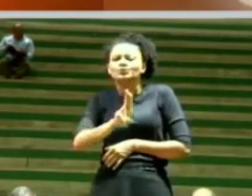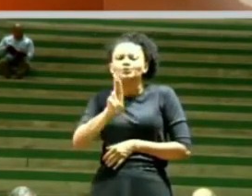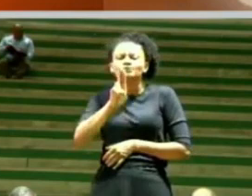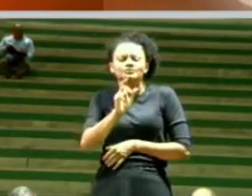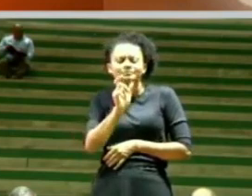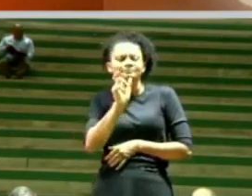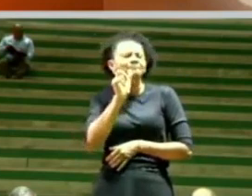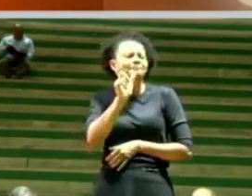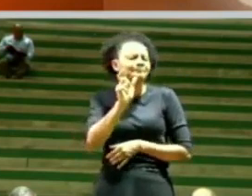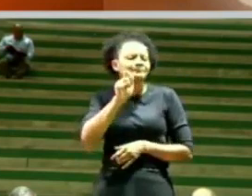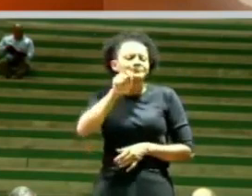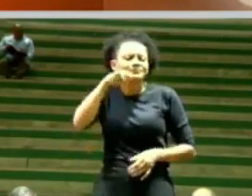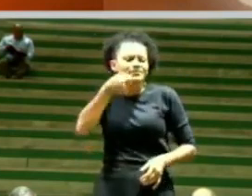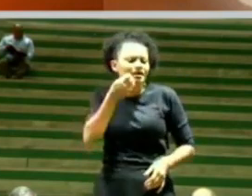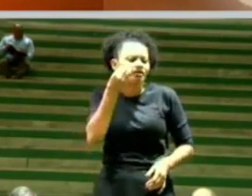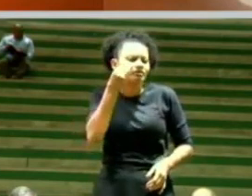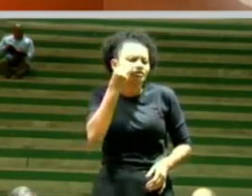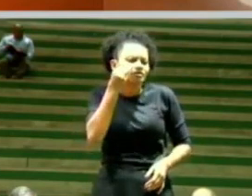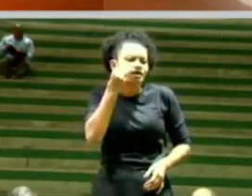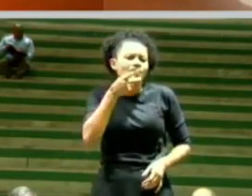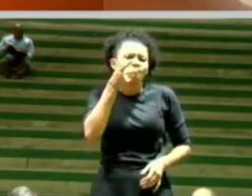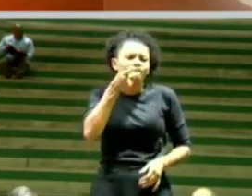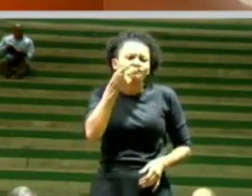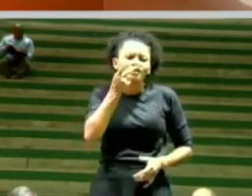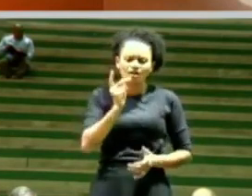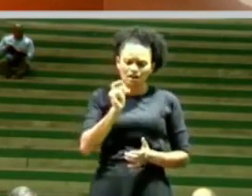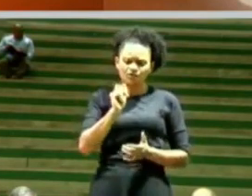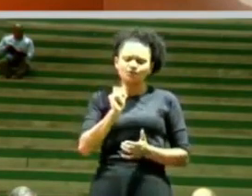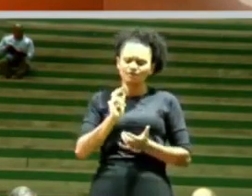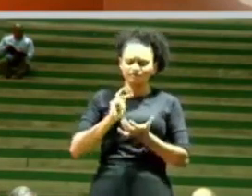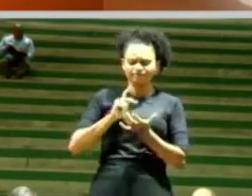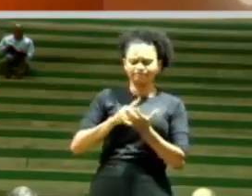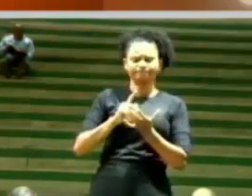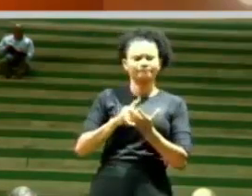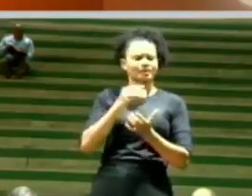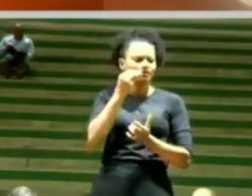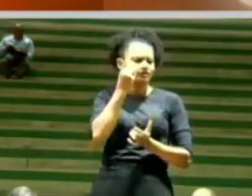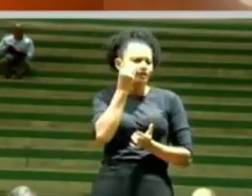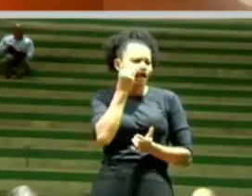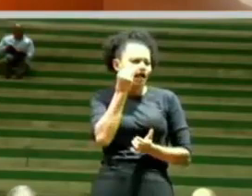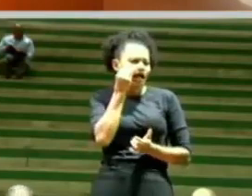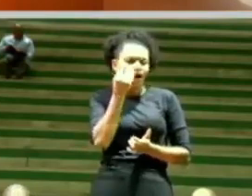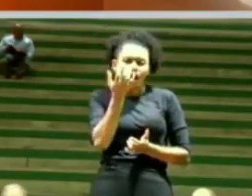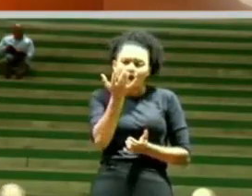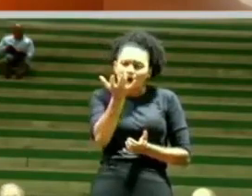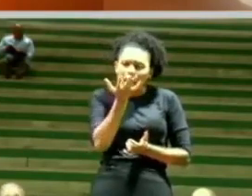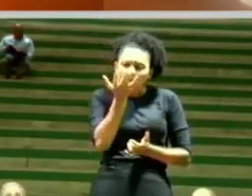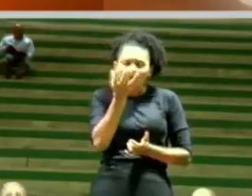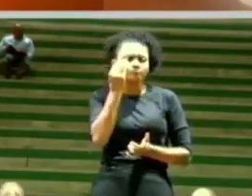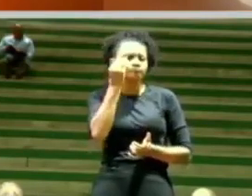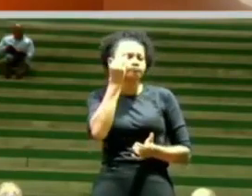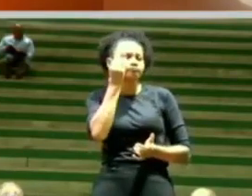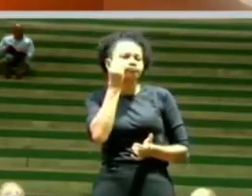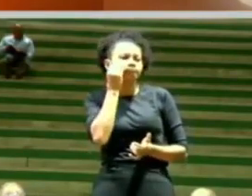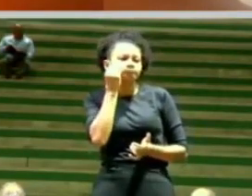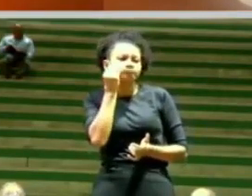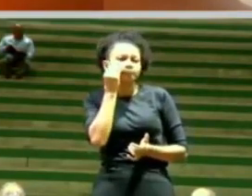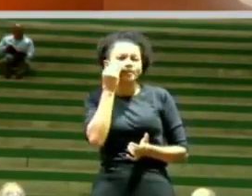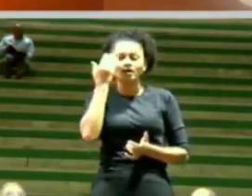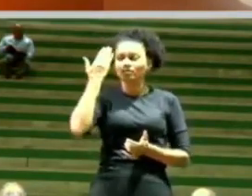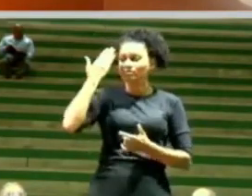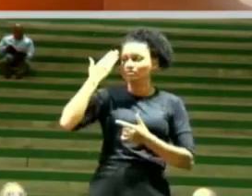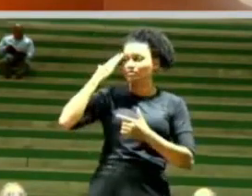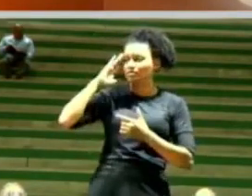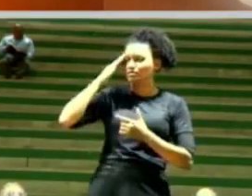tentar, eu estou sendo muito sincero com os irmãos. Se queremos pelo menos tentar